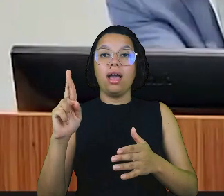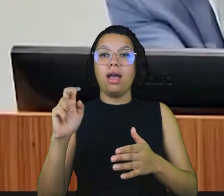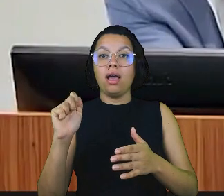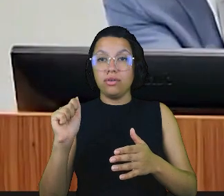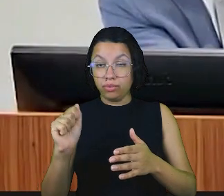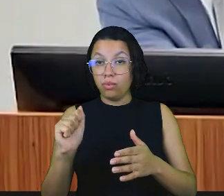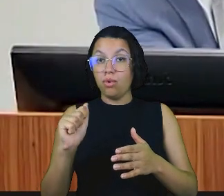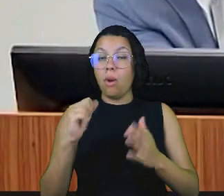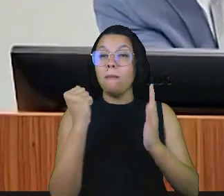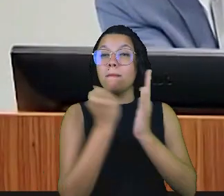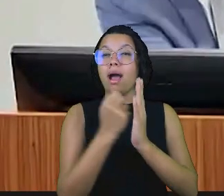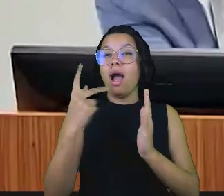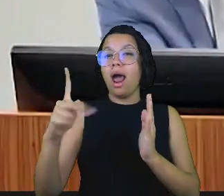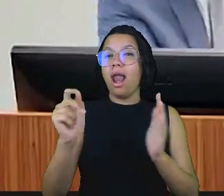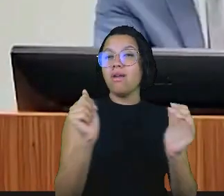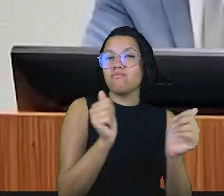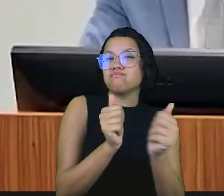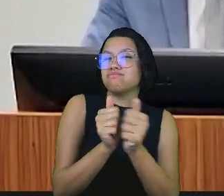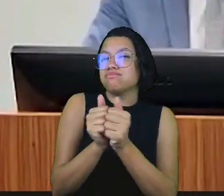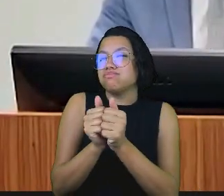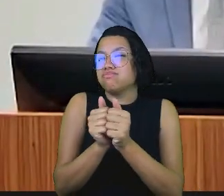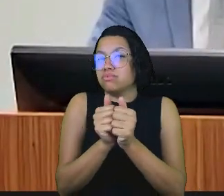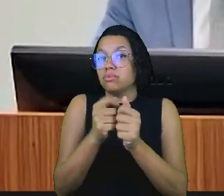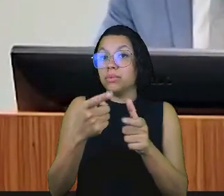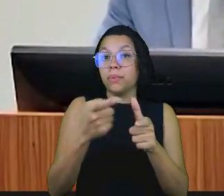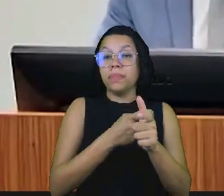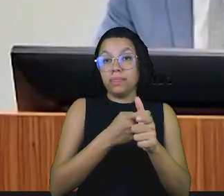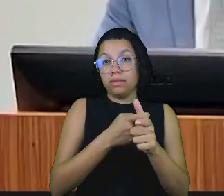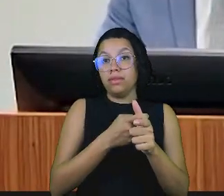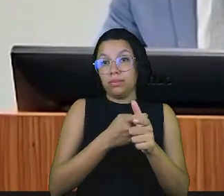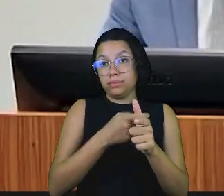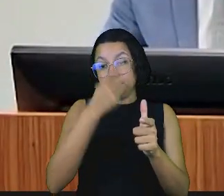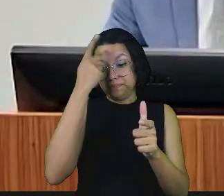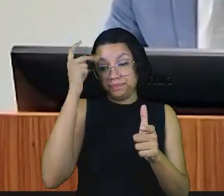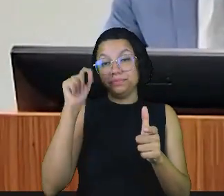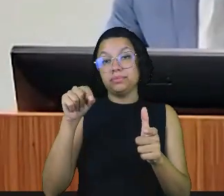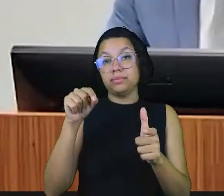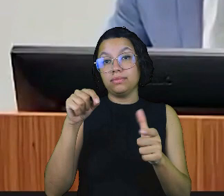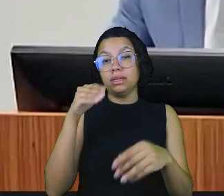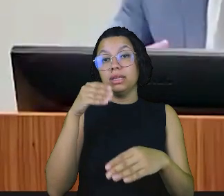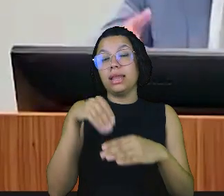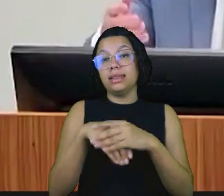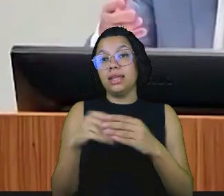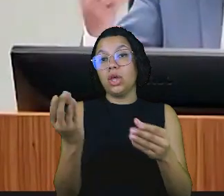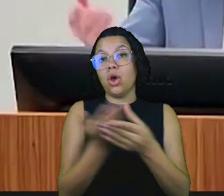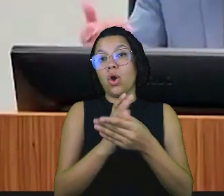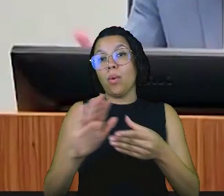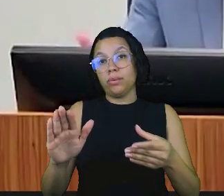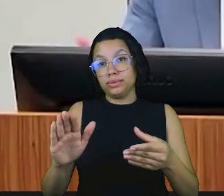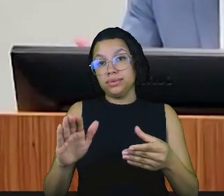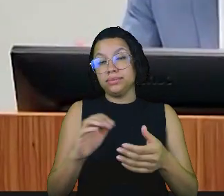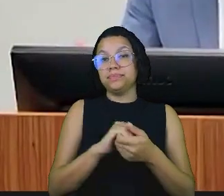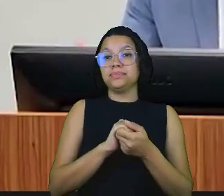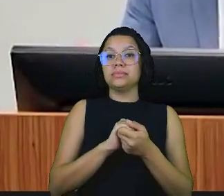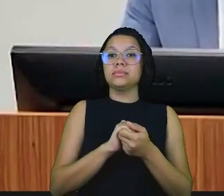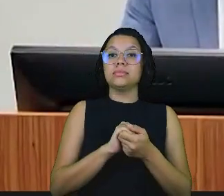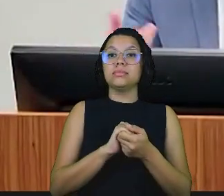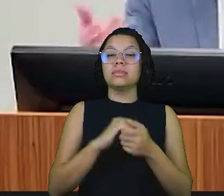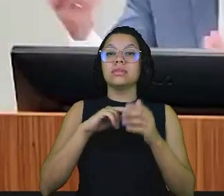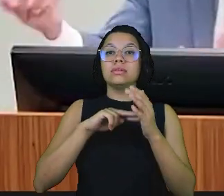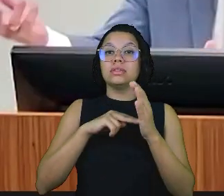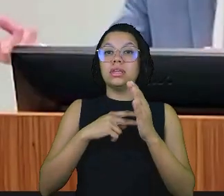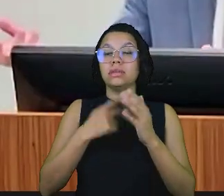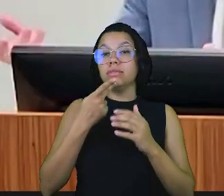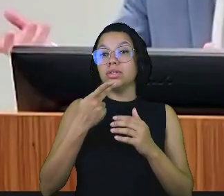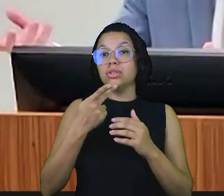patrimônio do devedor que está lá figurando no processo. Isso significaria que nós